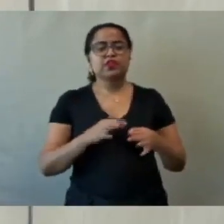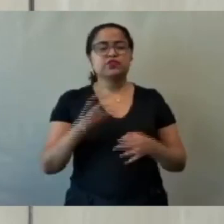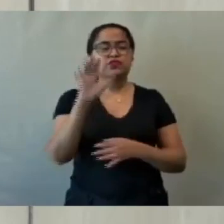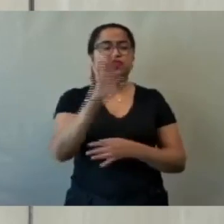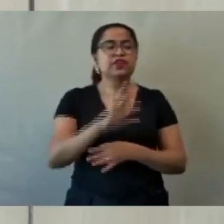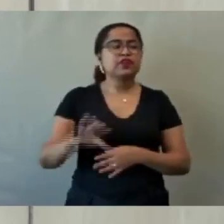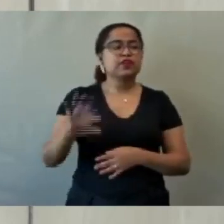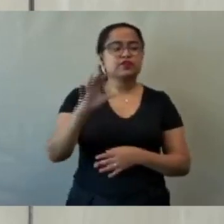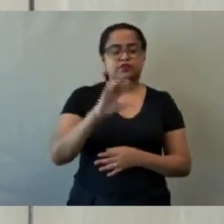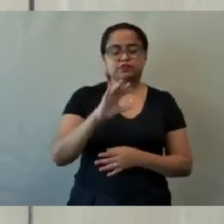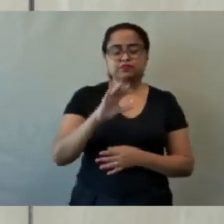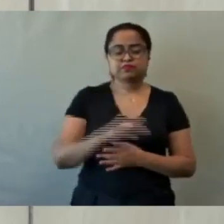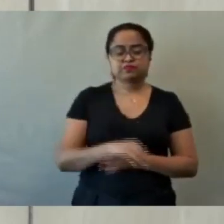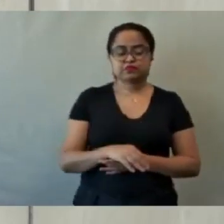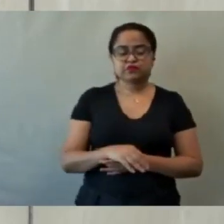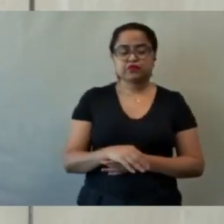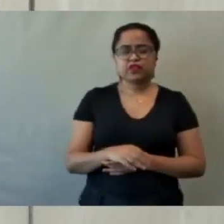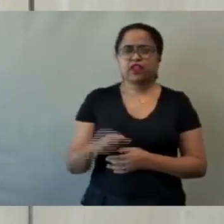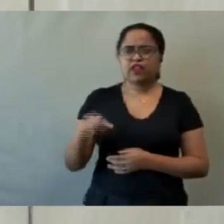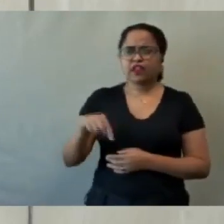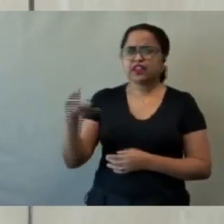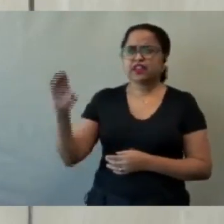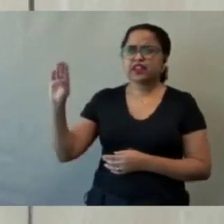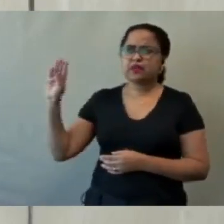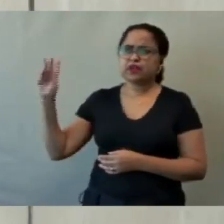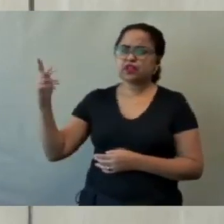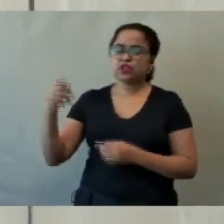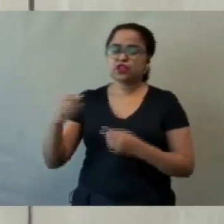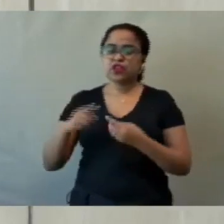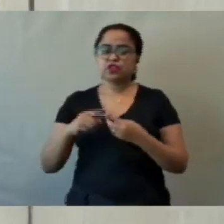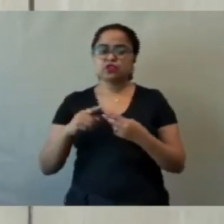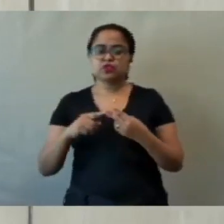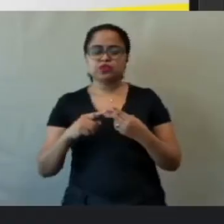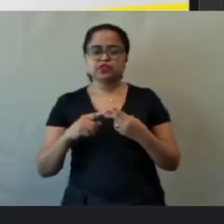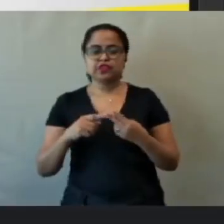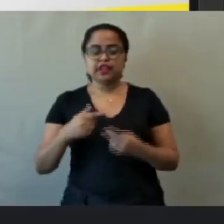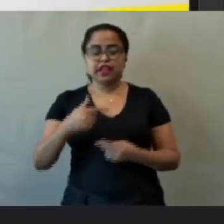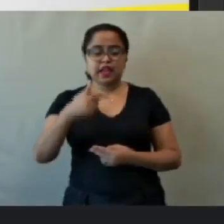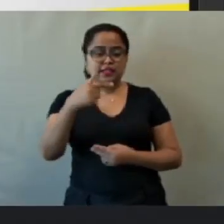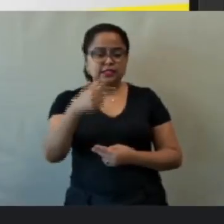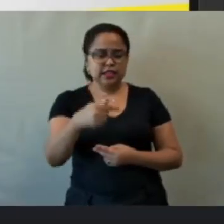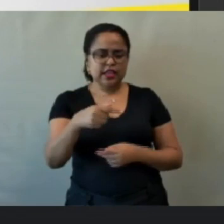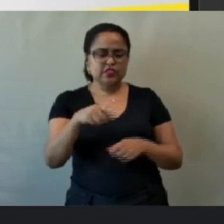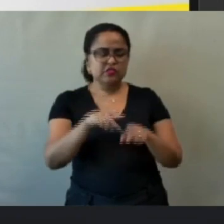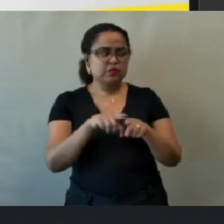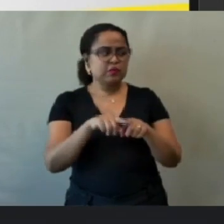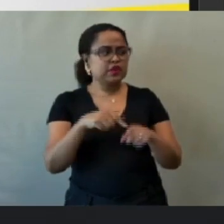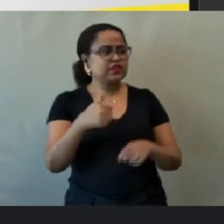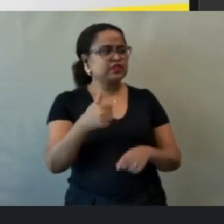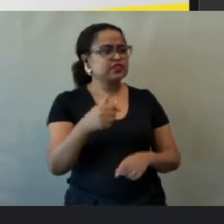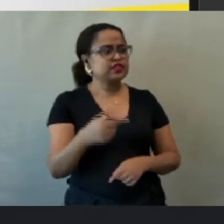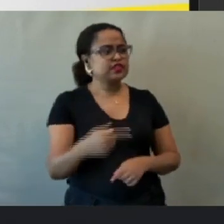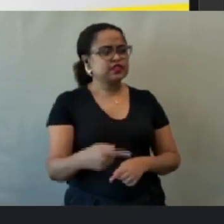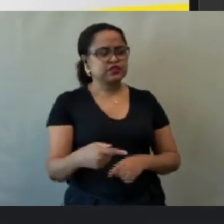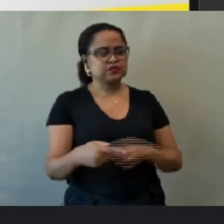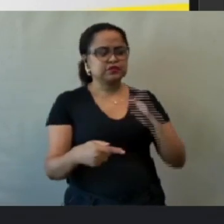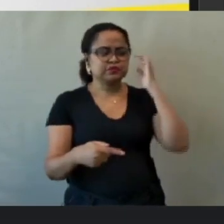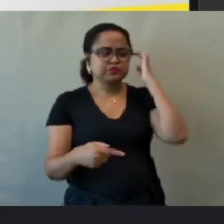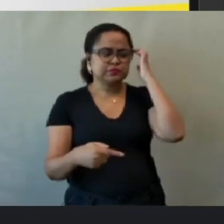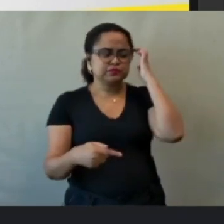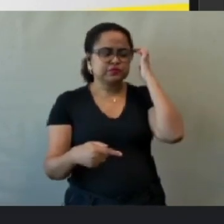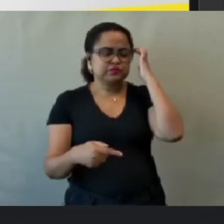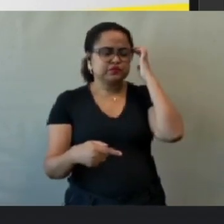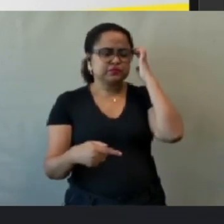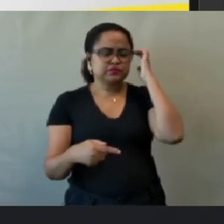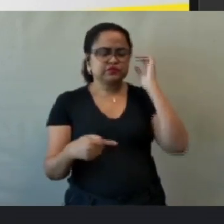aqui em Belo Horizonte, há duas metas, a 7 e a meta 17, porque isso